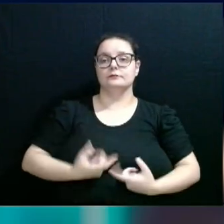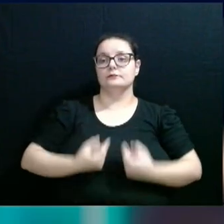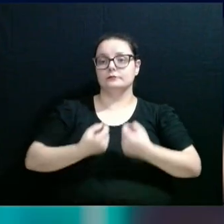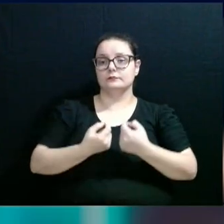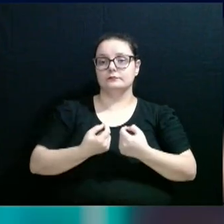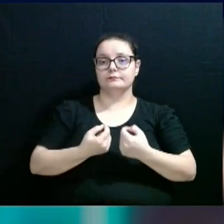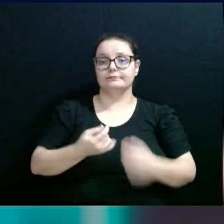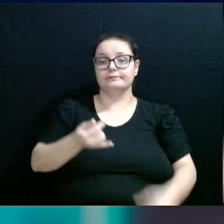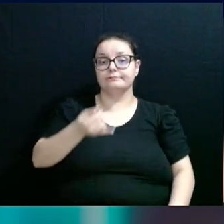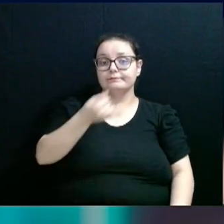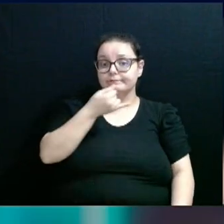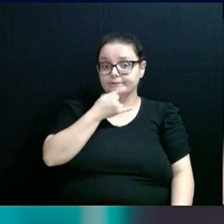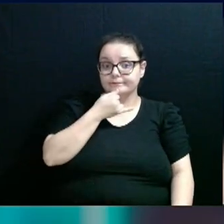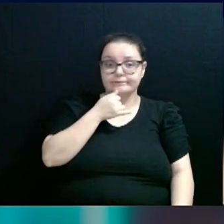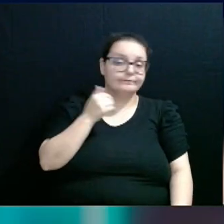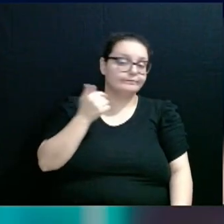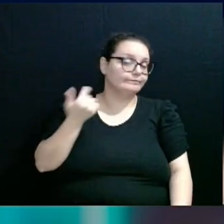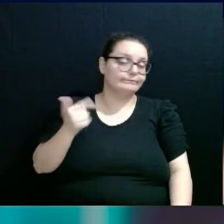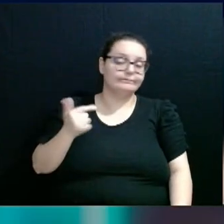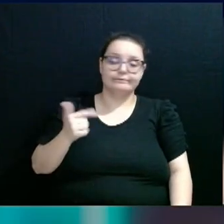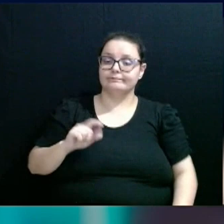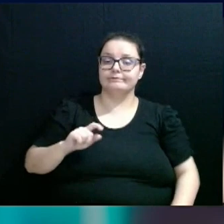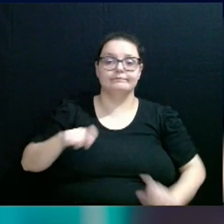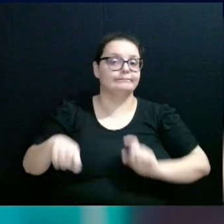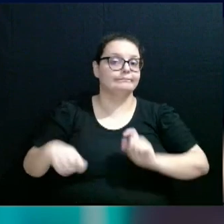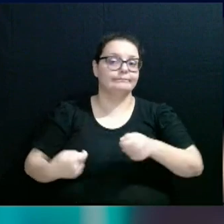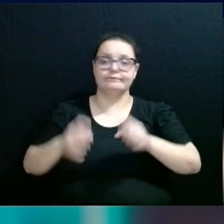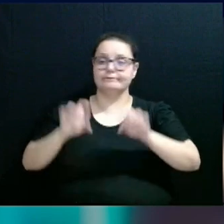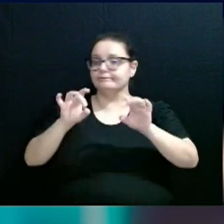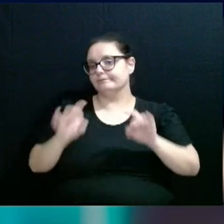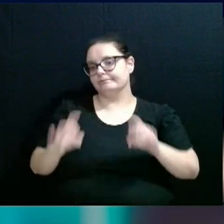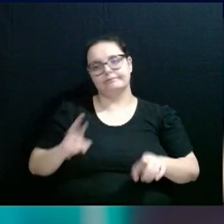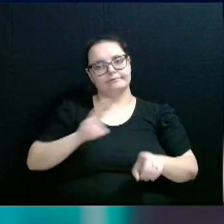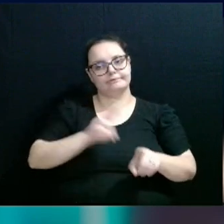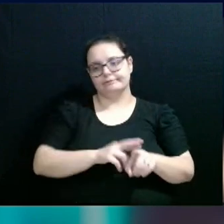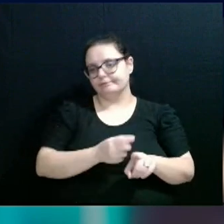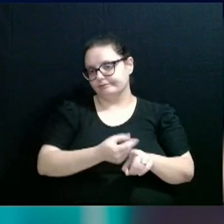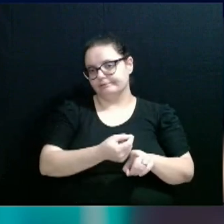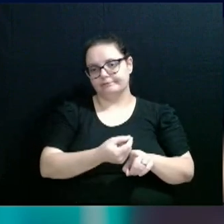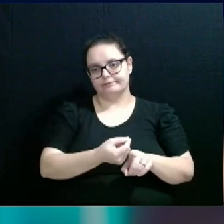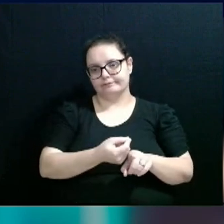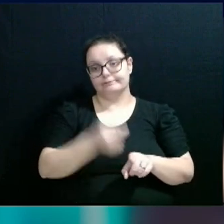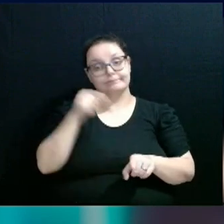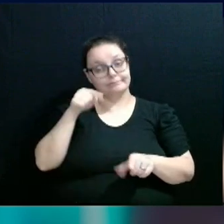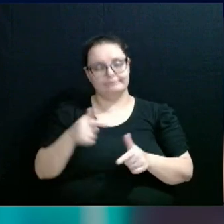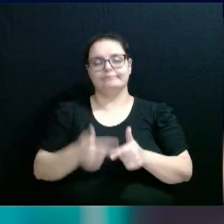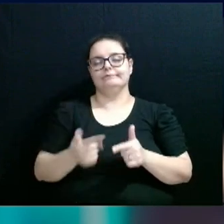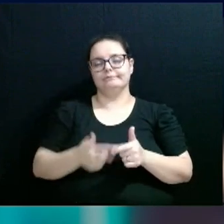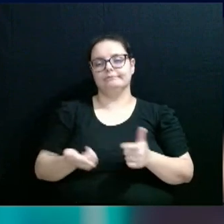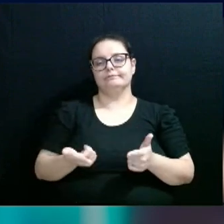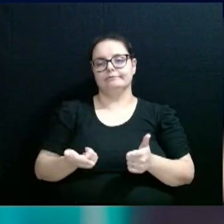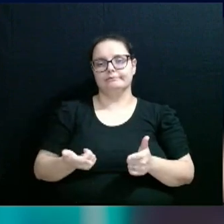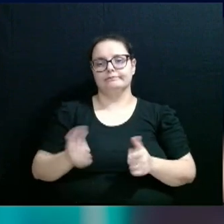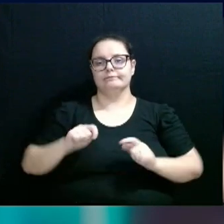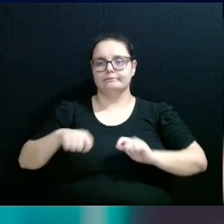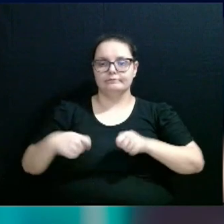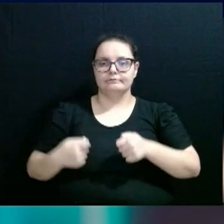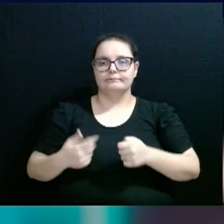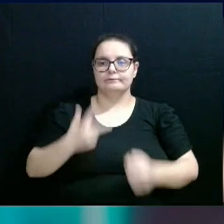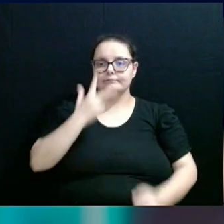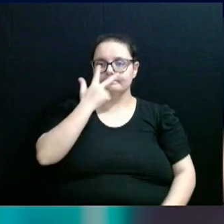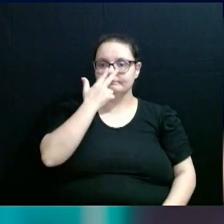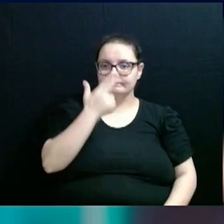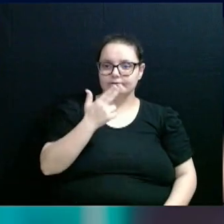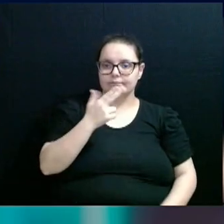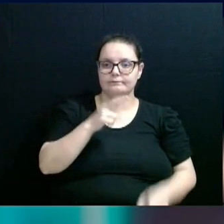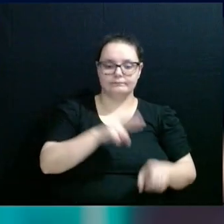Infelizmente, nós não temos nenhum sintoma específico do câncer. Esse é o problema. Os sintomas são idênticos ao crescimento,